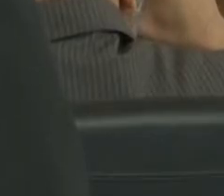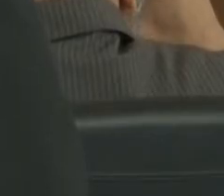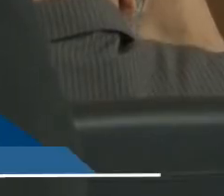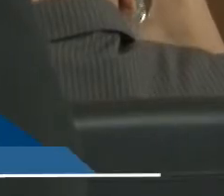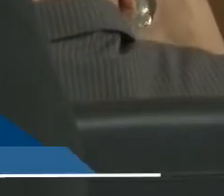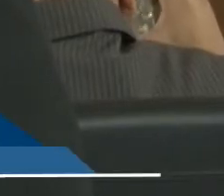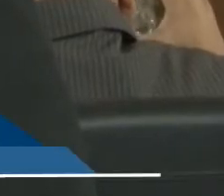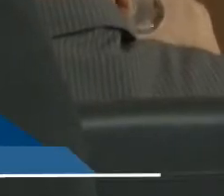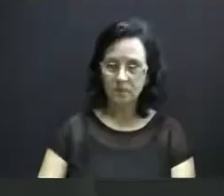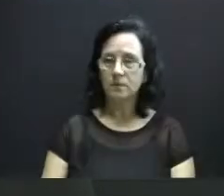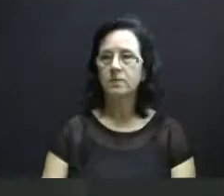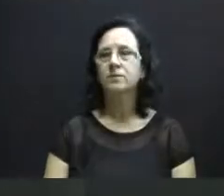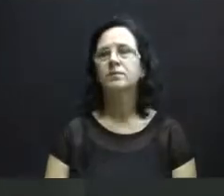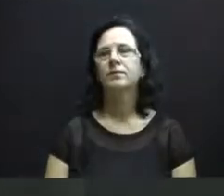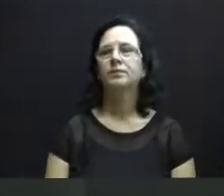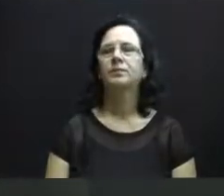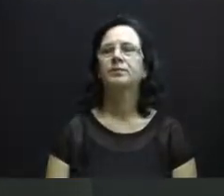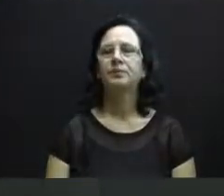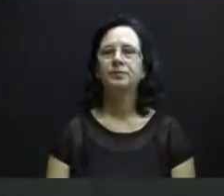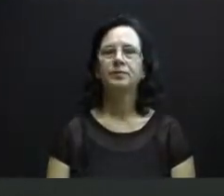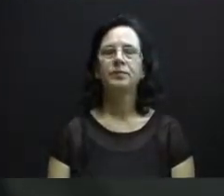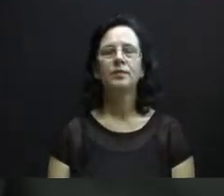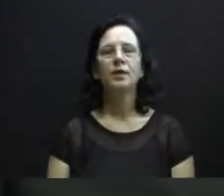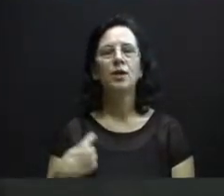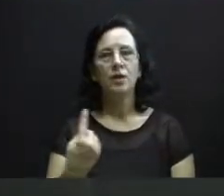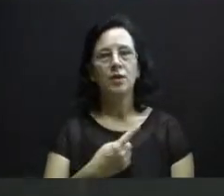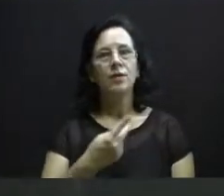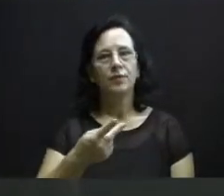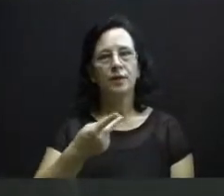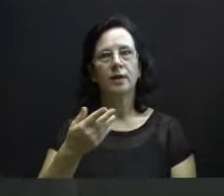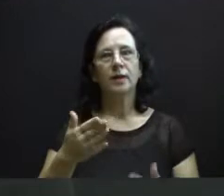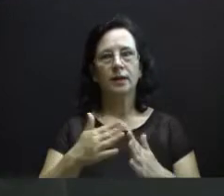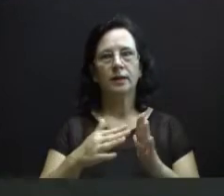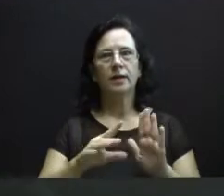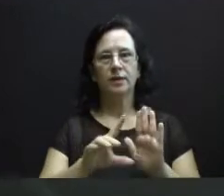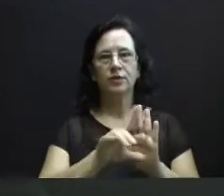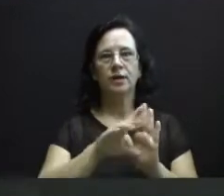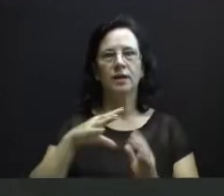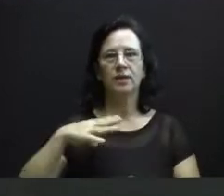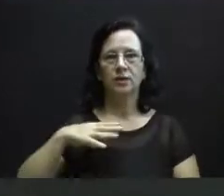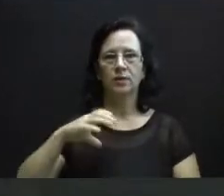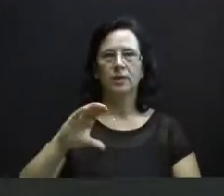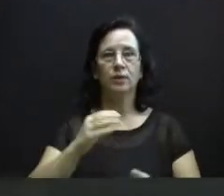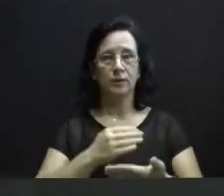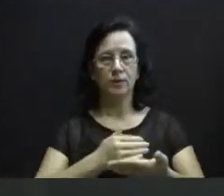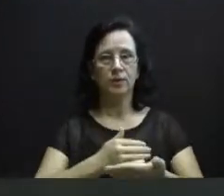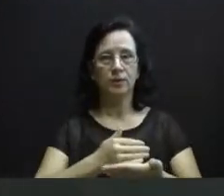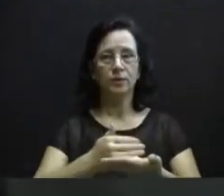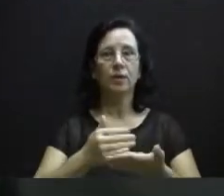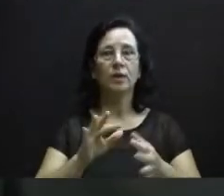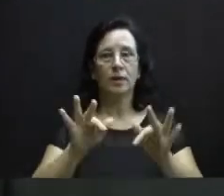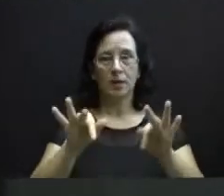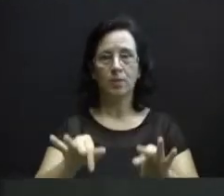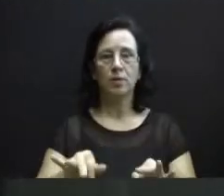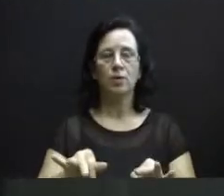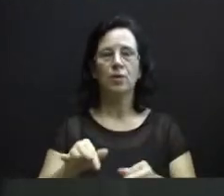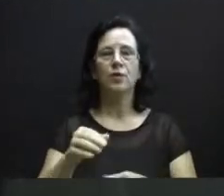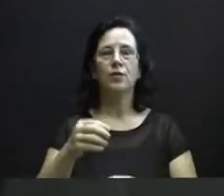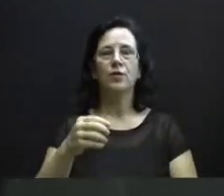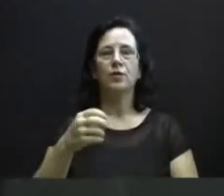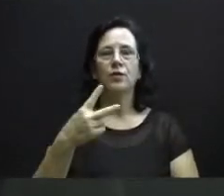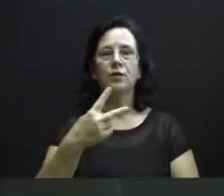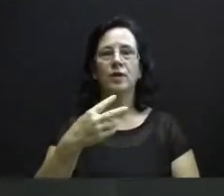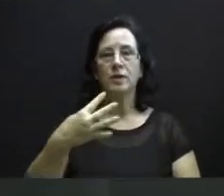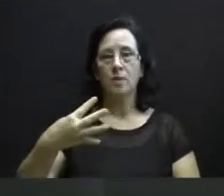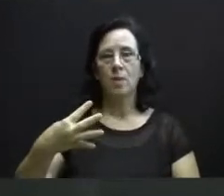nós estamos falando ao vivo do plenário da câmara municipal de cubatão onde agora há pouco terminou na 24ª